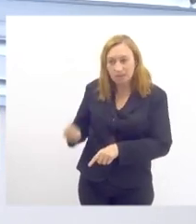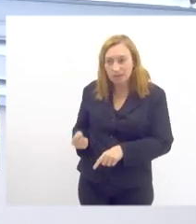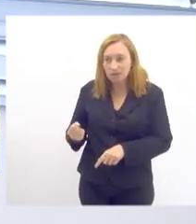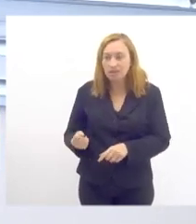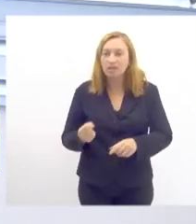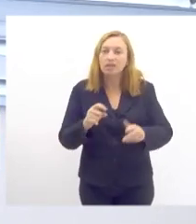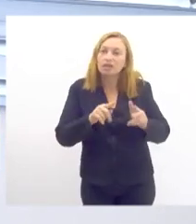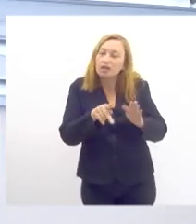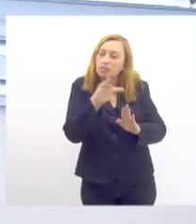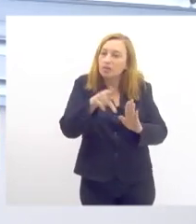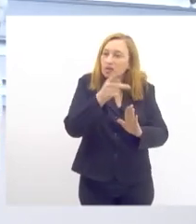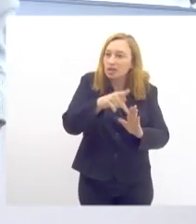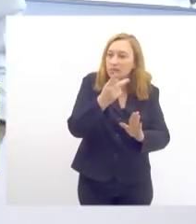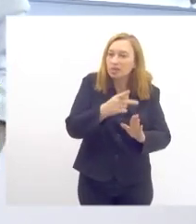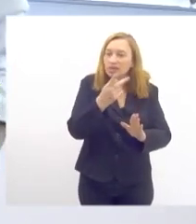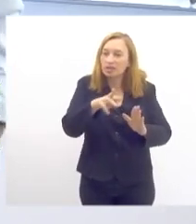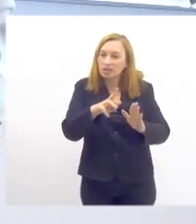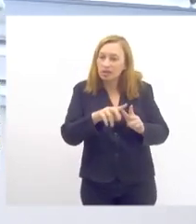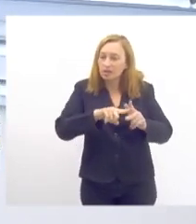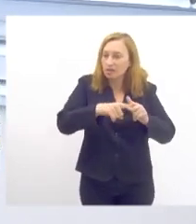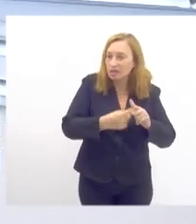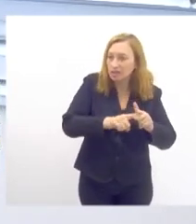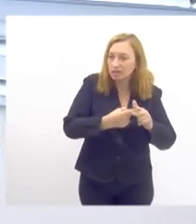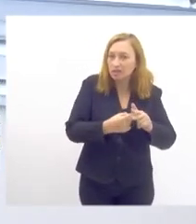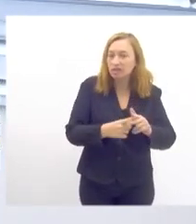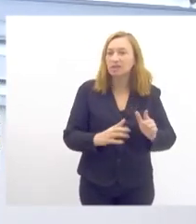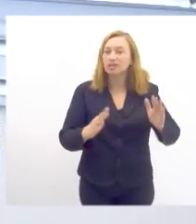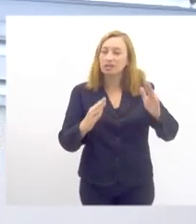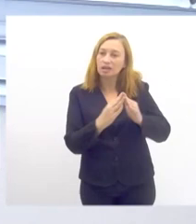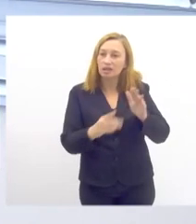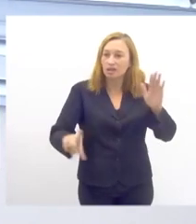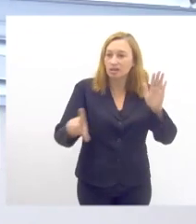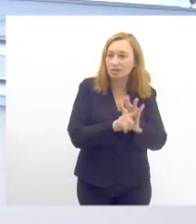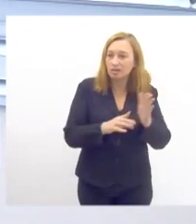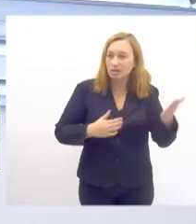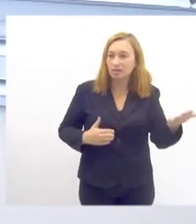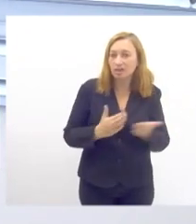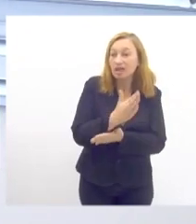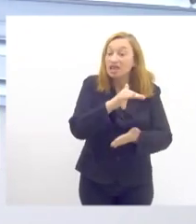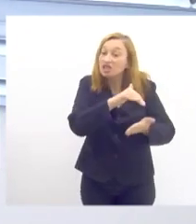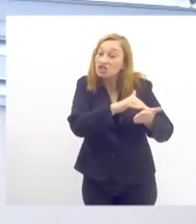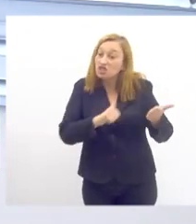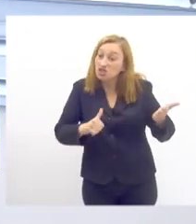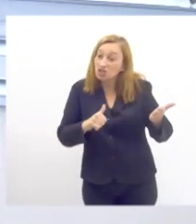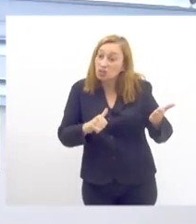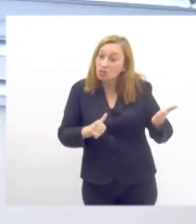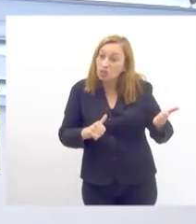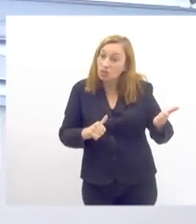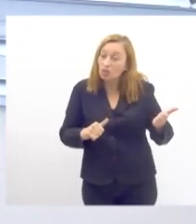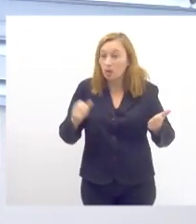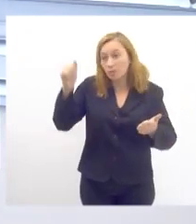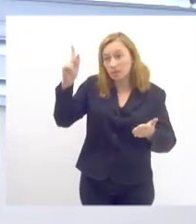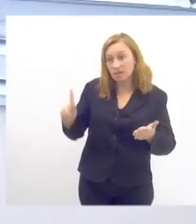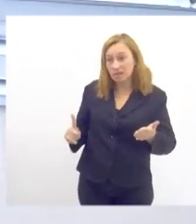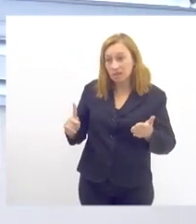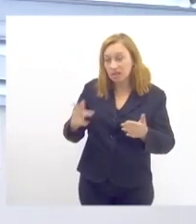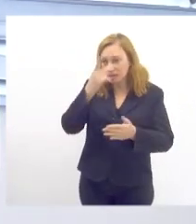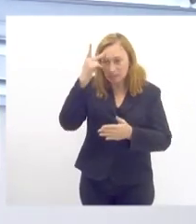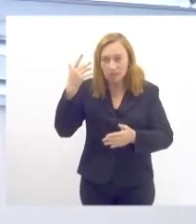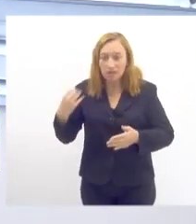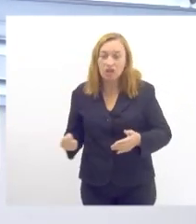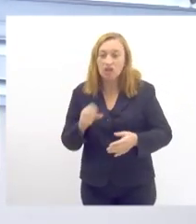de regulamentação dessa lei, aprovada por essa casa, retirou os inativos e pensionistas e incluiu os